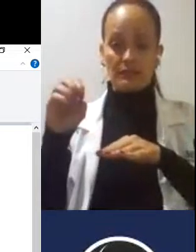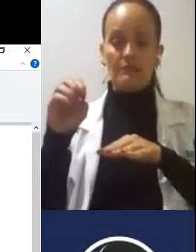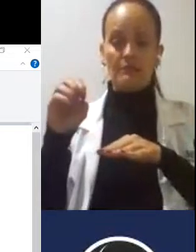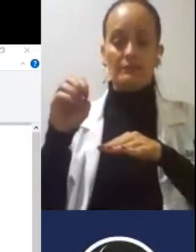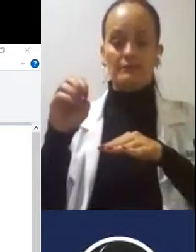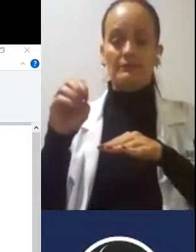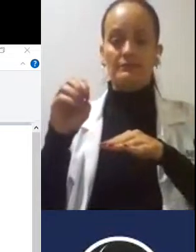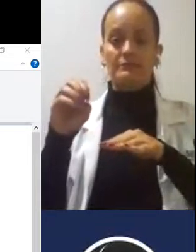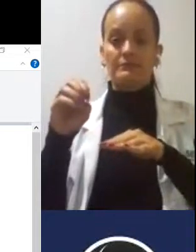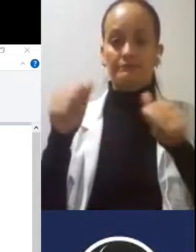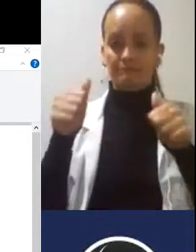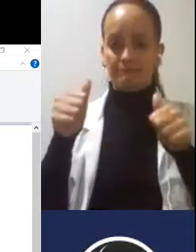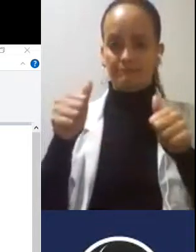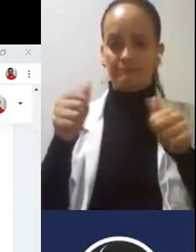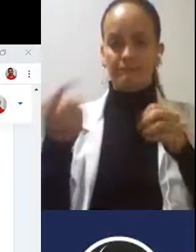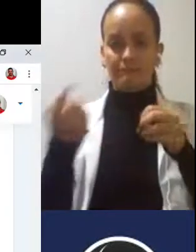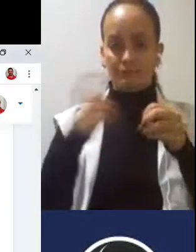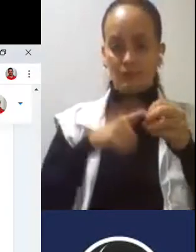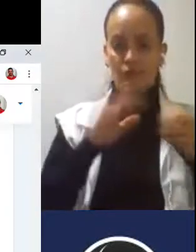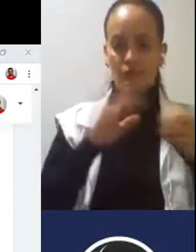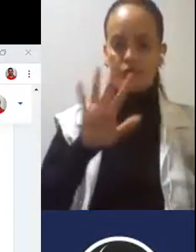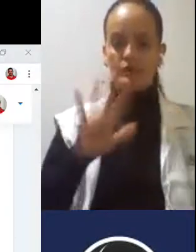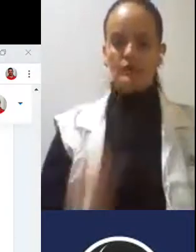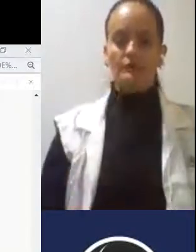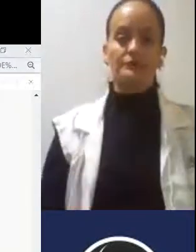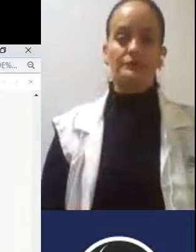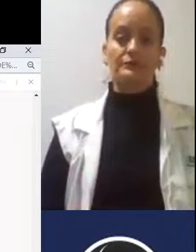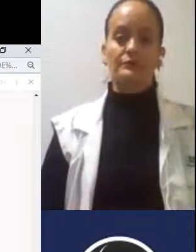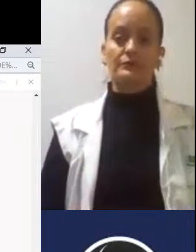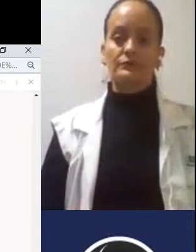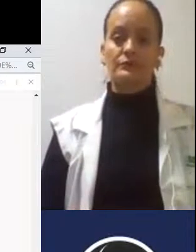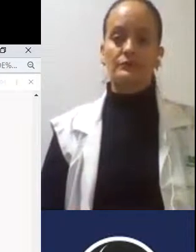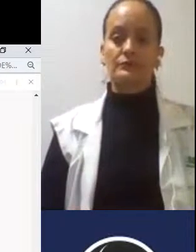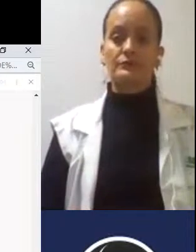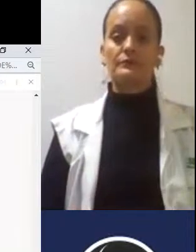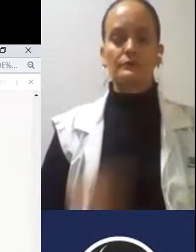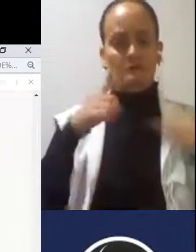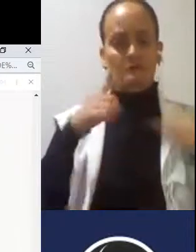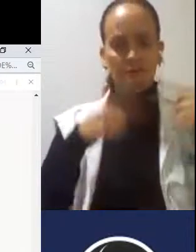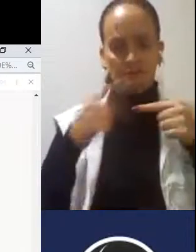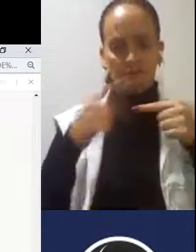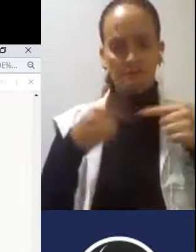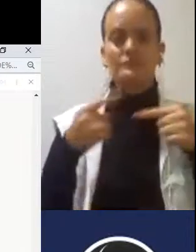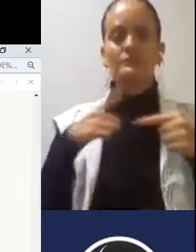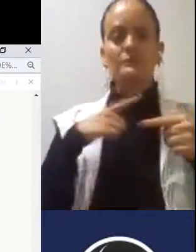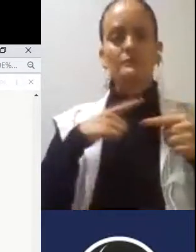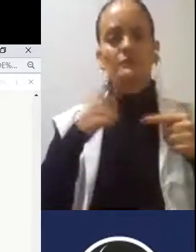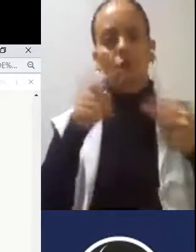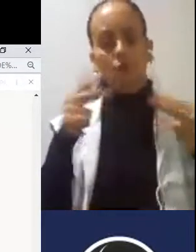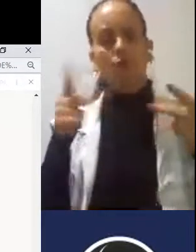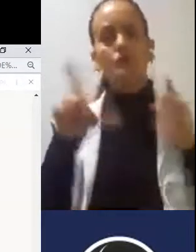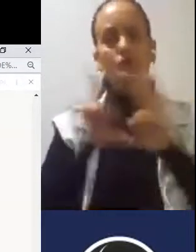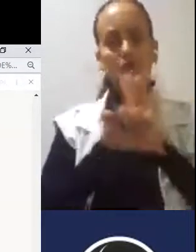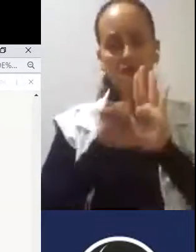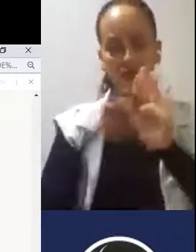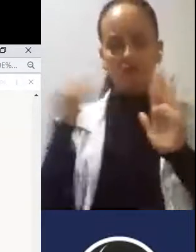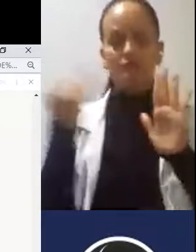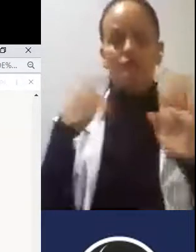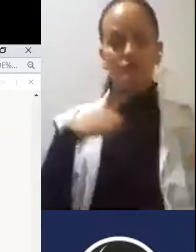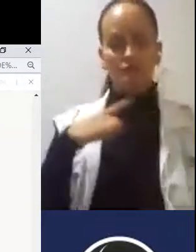voltar aqui para a plataforma, porque aqui ó, vai ter outras considerações a respeito da lei de Ohm, né? Então,